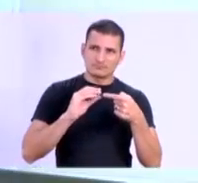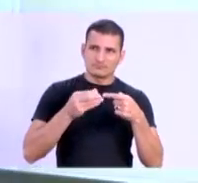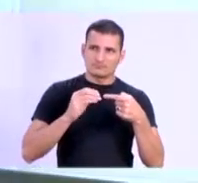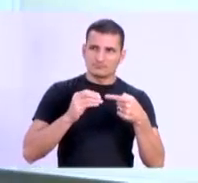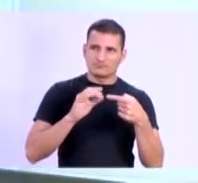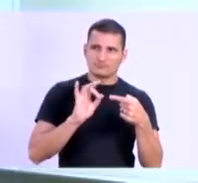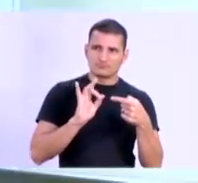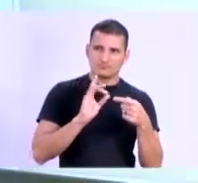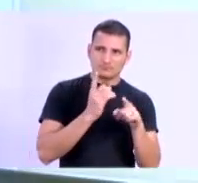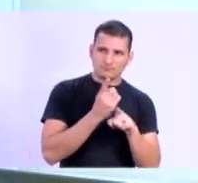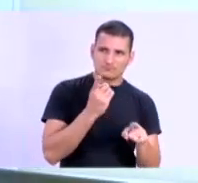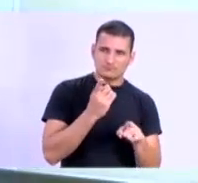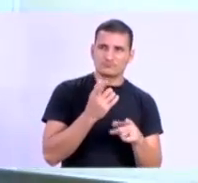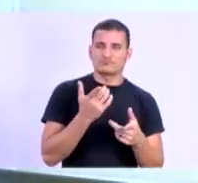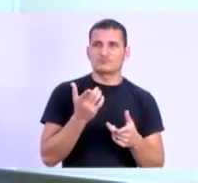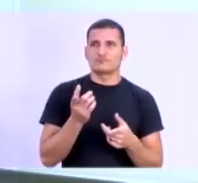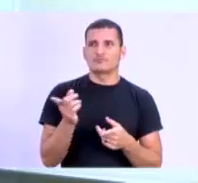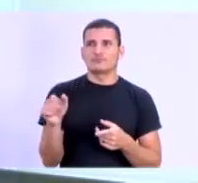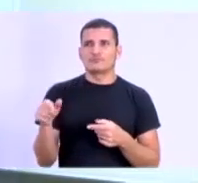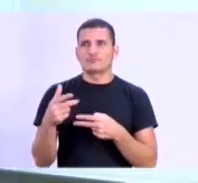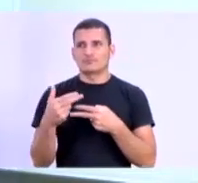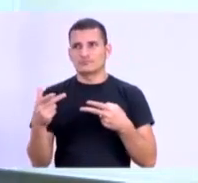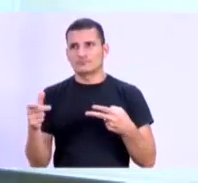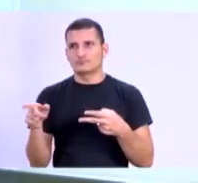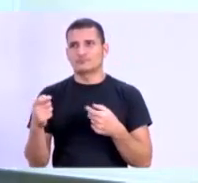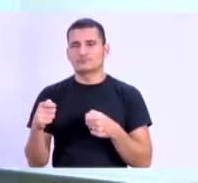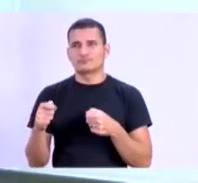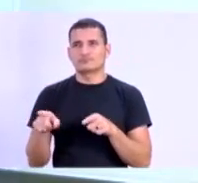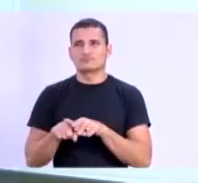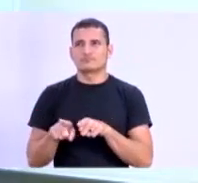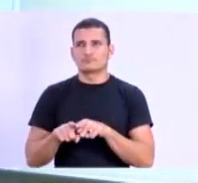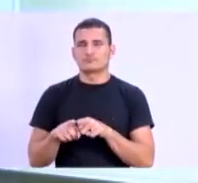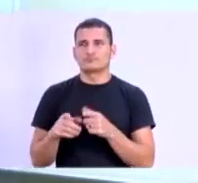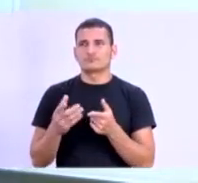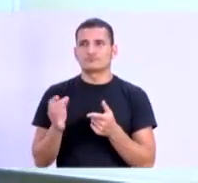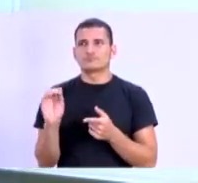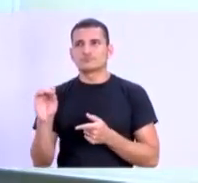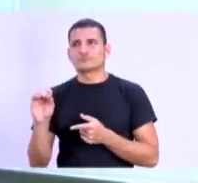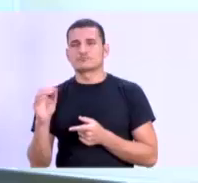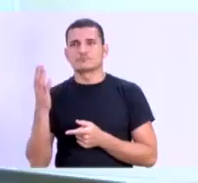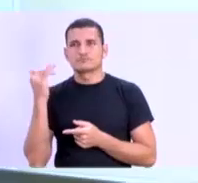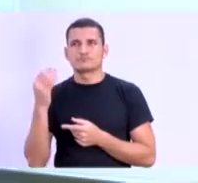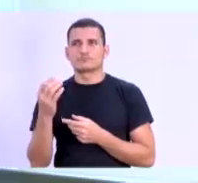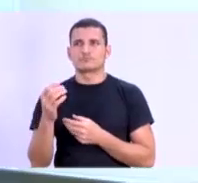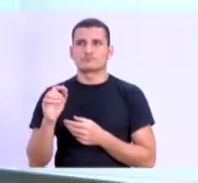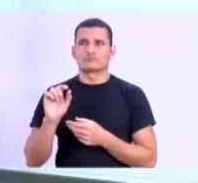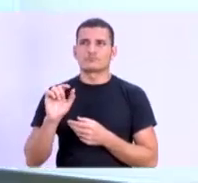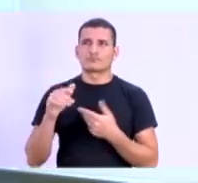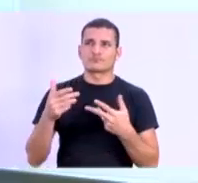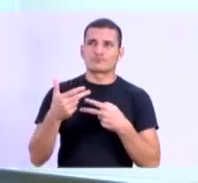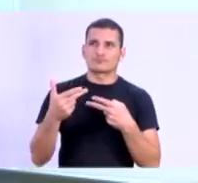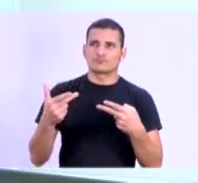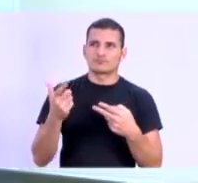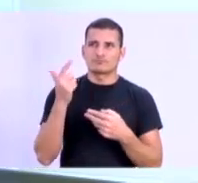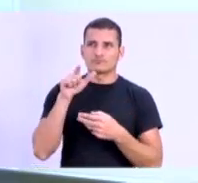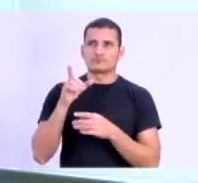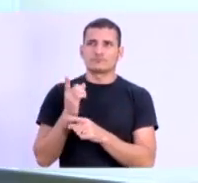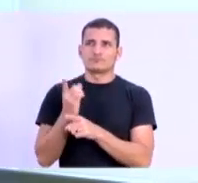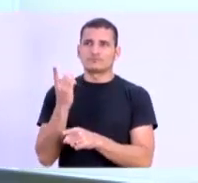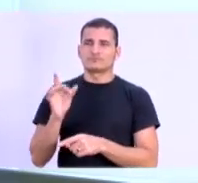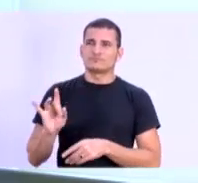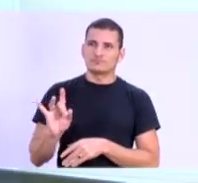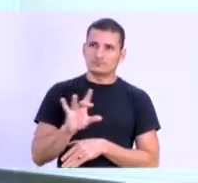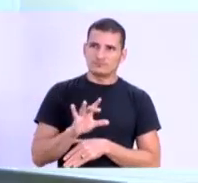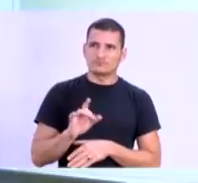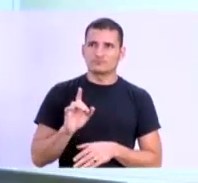do objeto, apesar de eu saber que eles são únicos, eu preciso também rotulá-los para saber qual objeto é quem, para conseguir identificar cada um deles. E é por